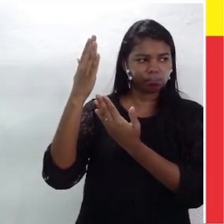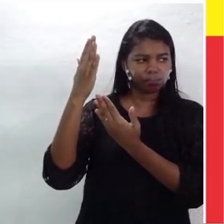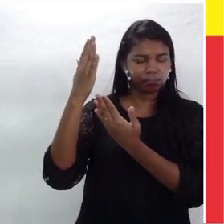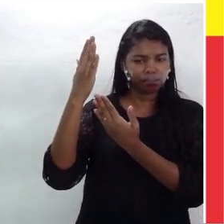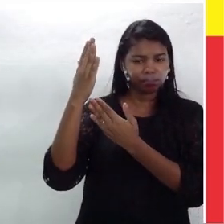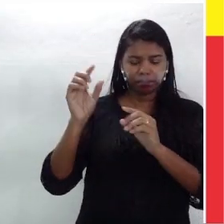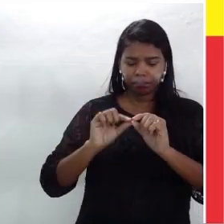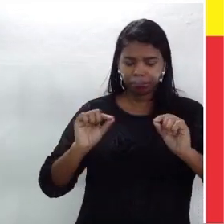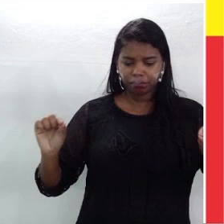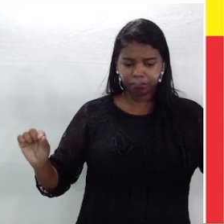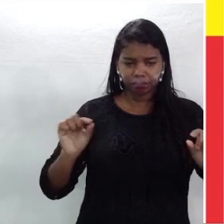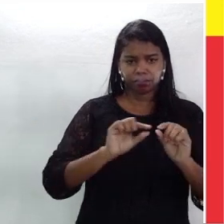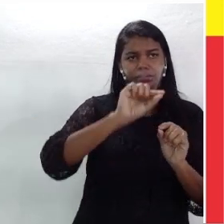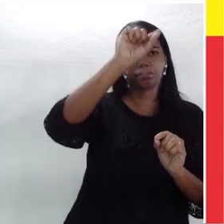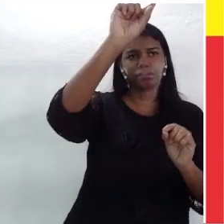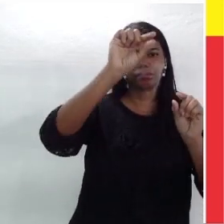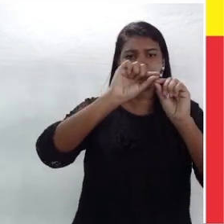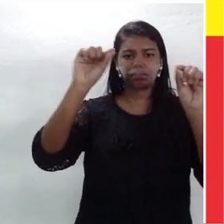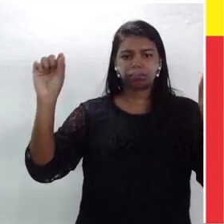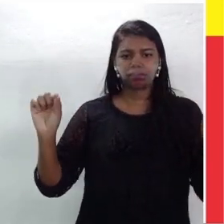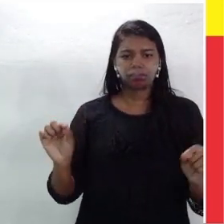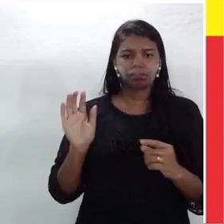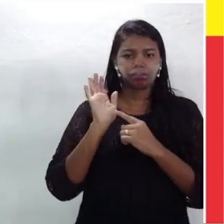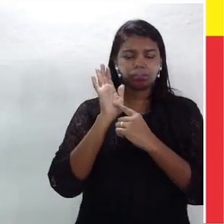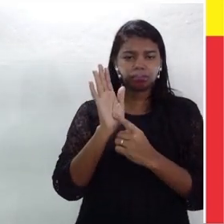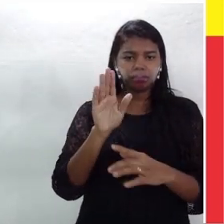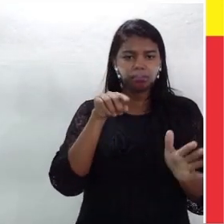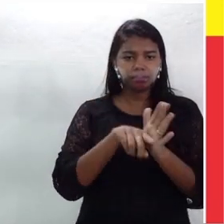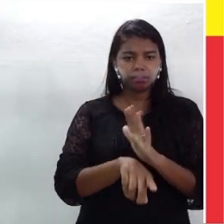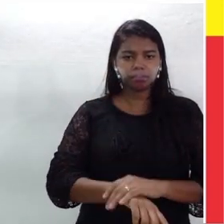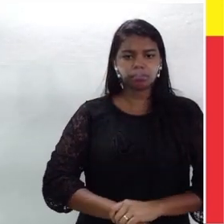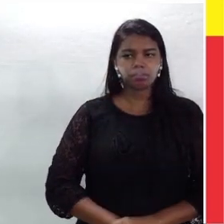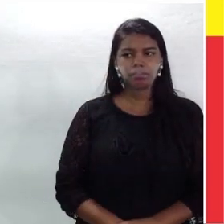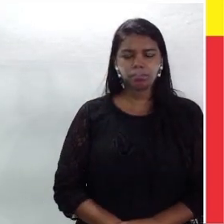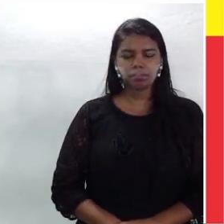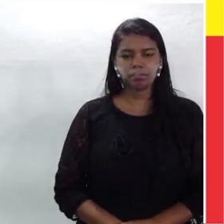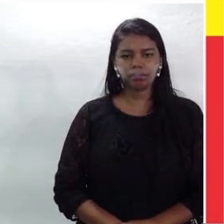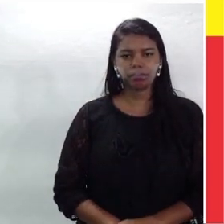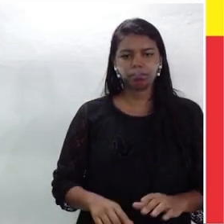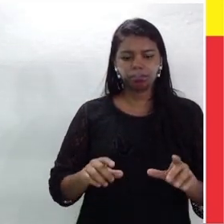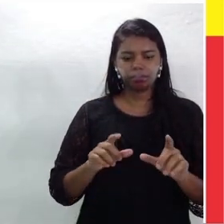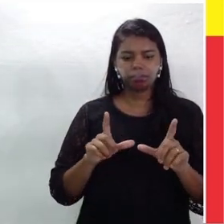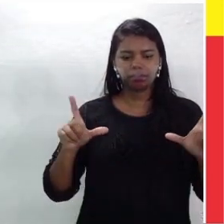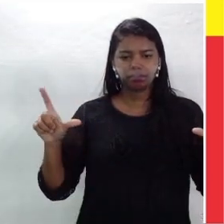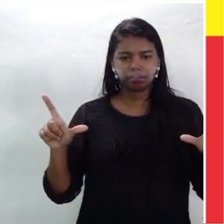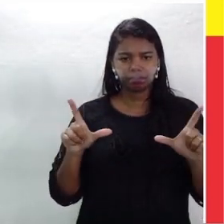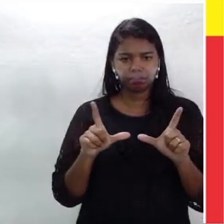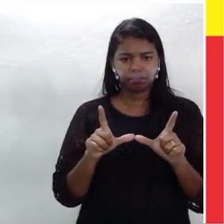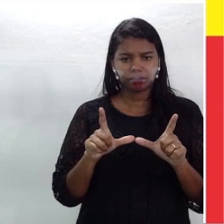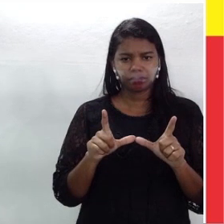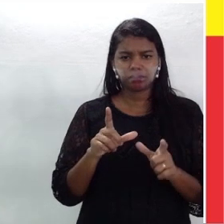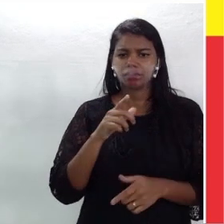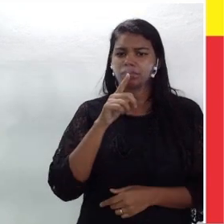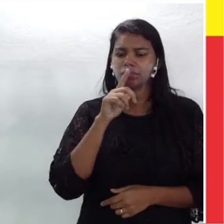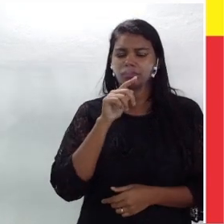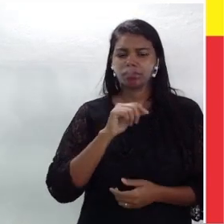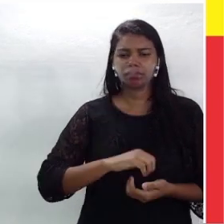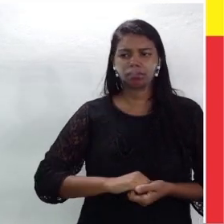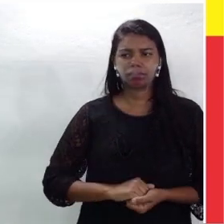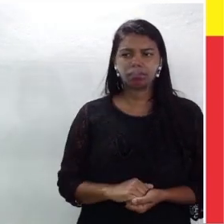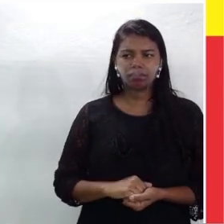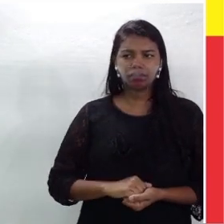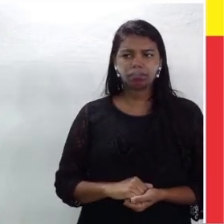essas medidas que foram mostradas na questão. E o volume da caixa d'água em metros cúbicos